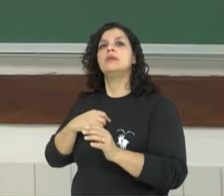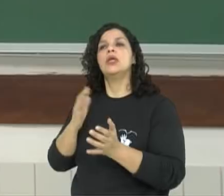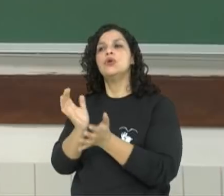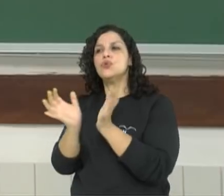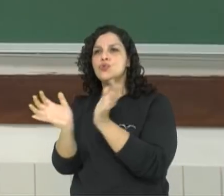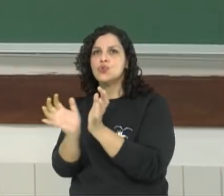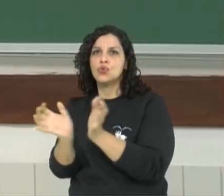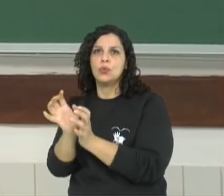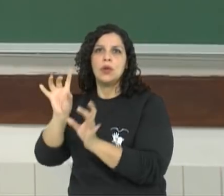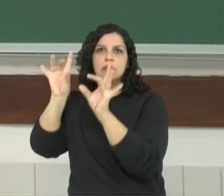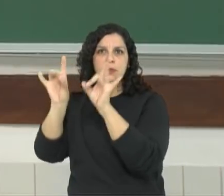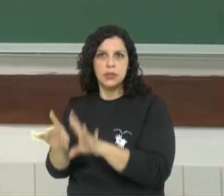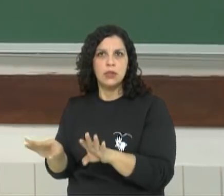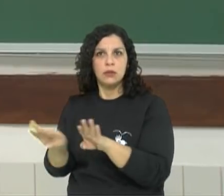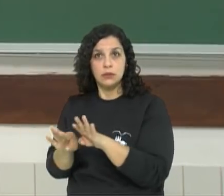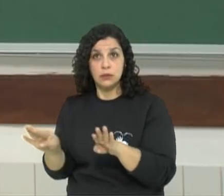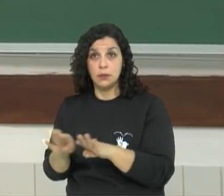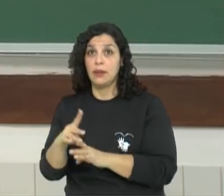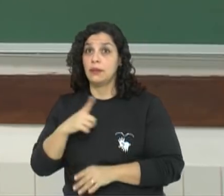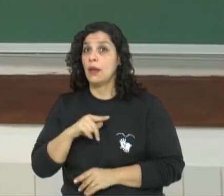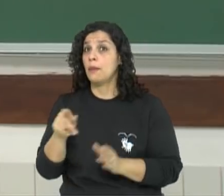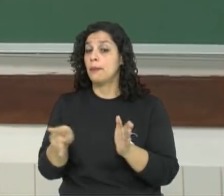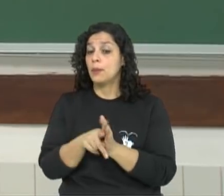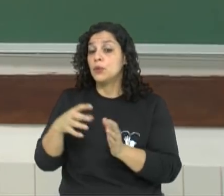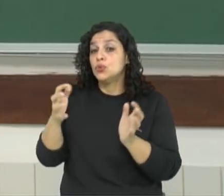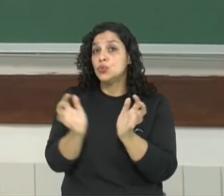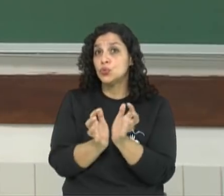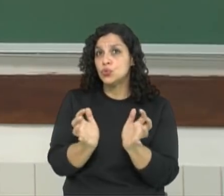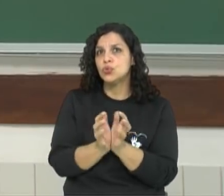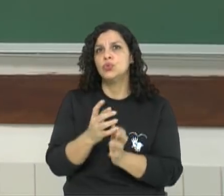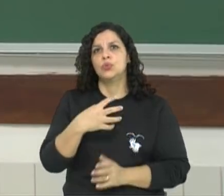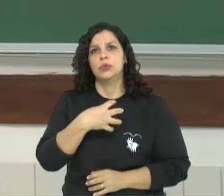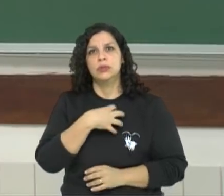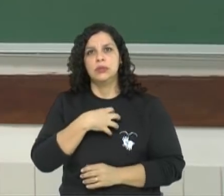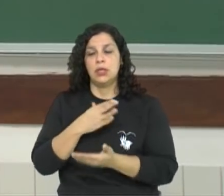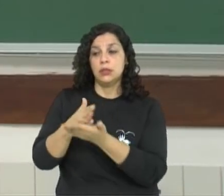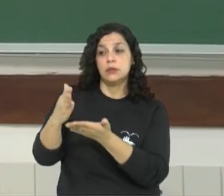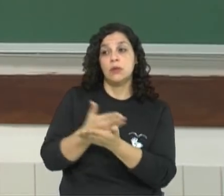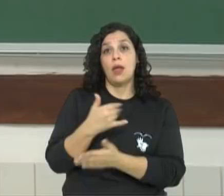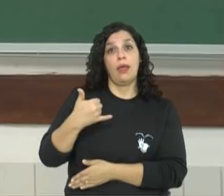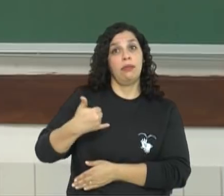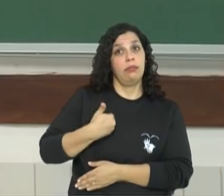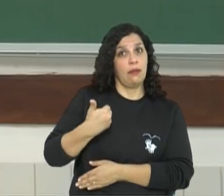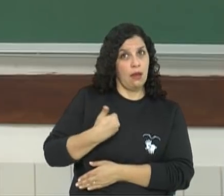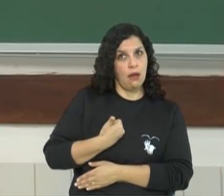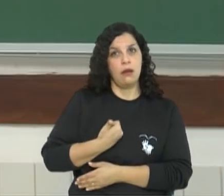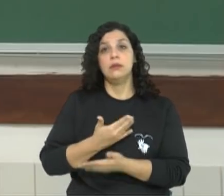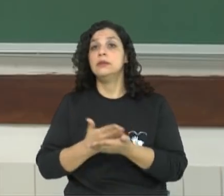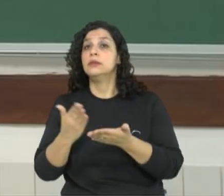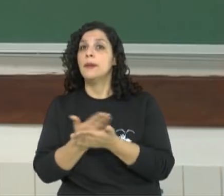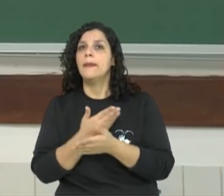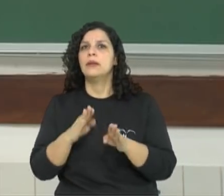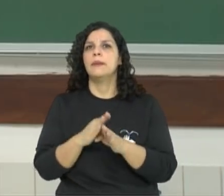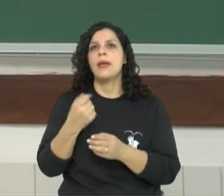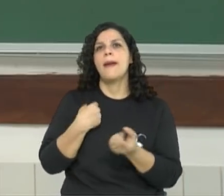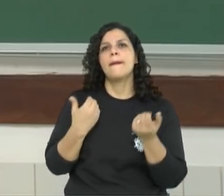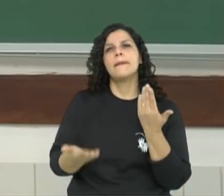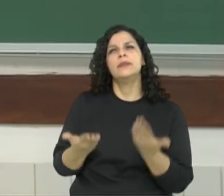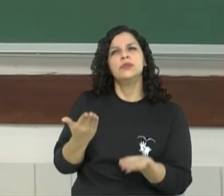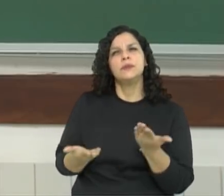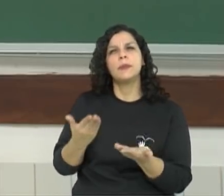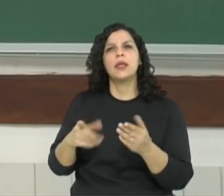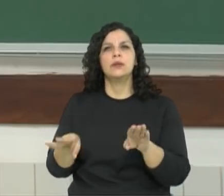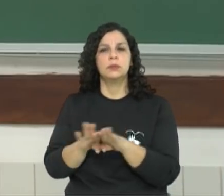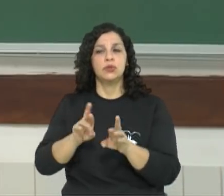por peso também existe junto com ela, né, uma divisão por idade, onde os pesos são